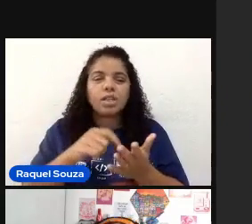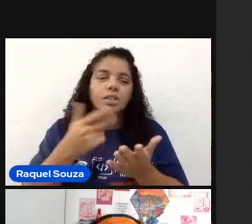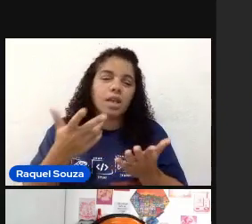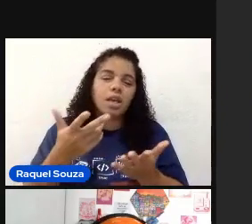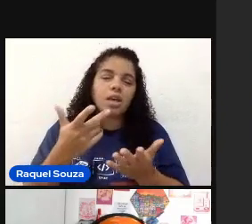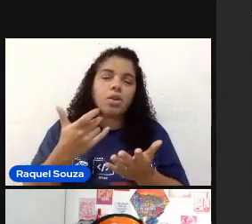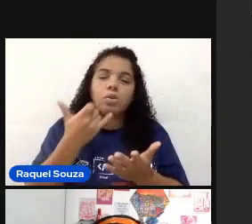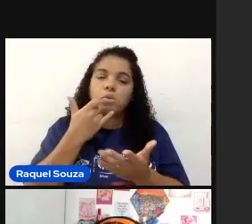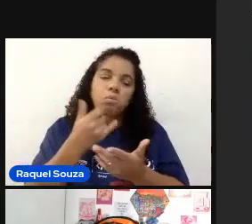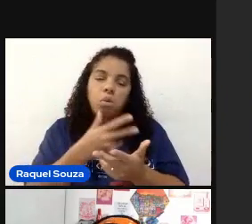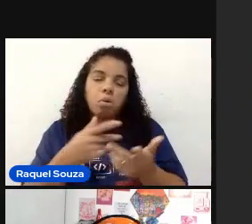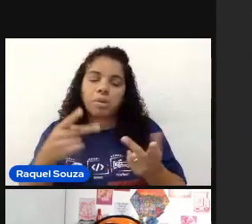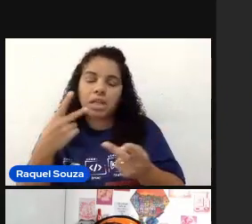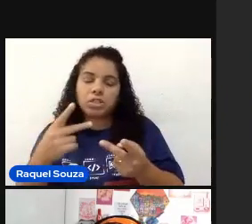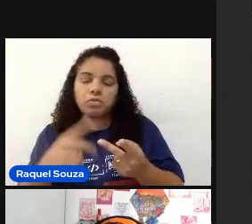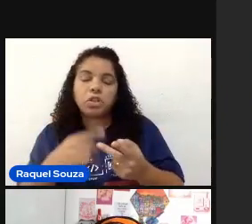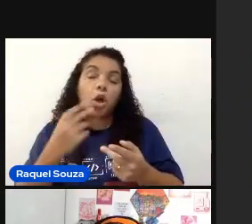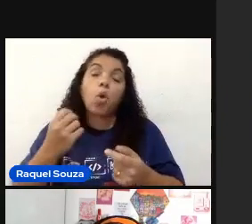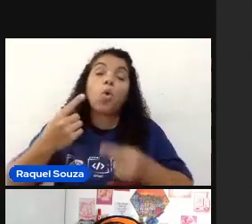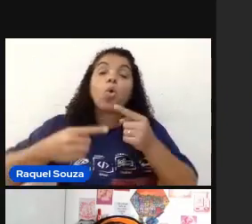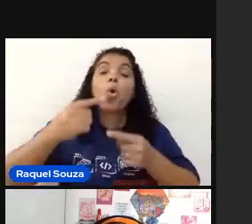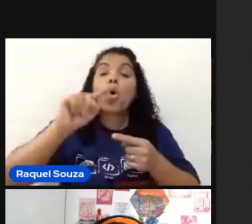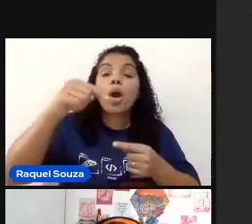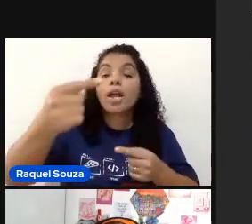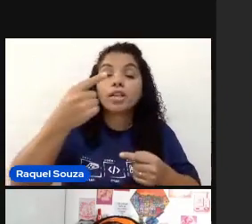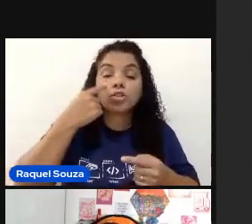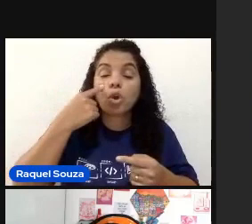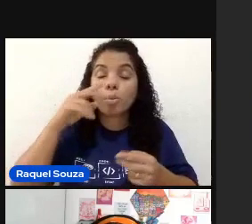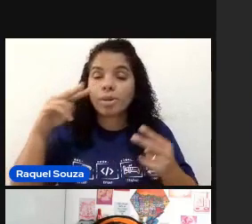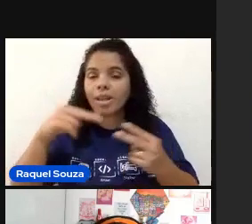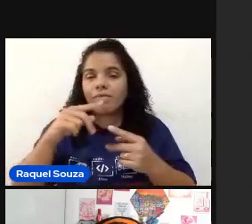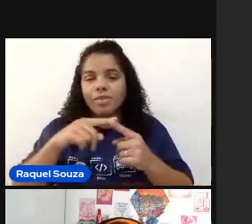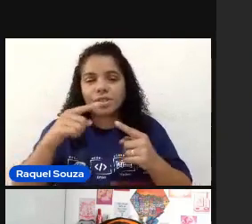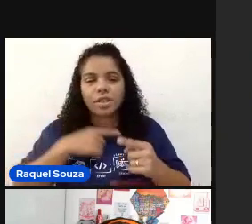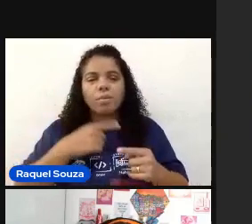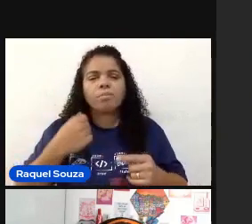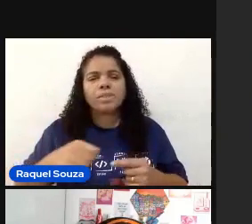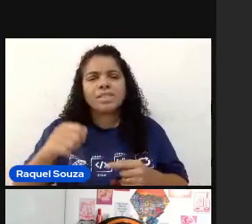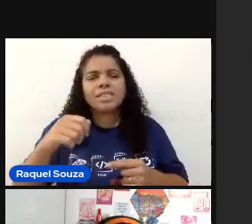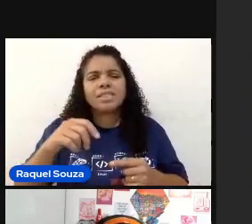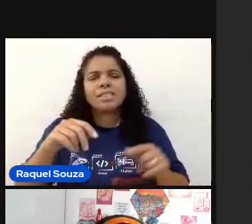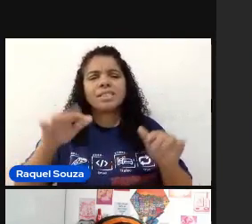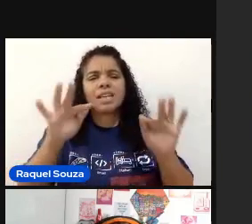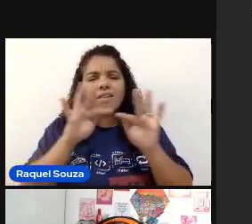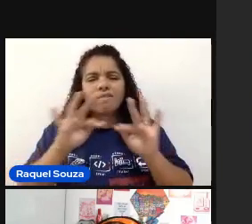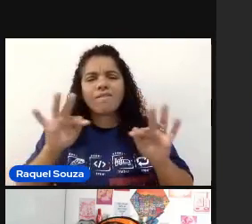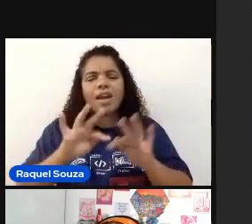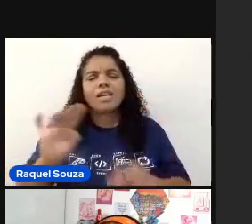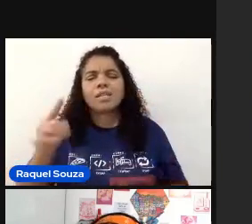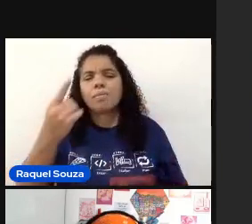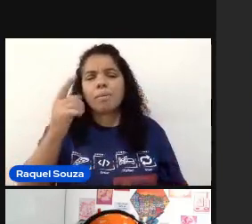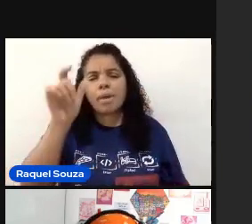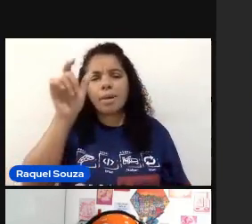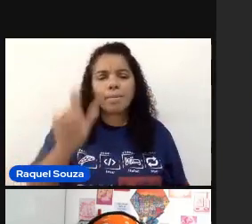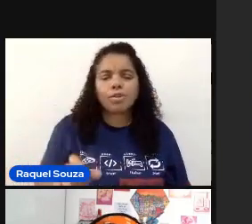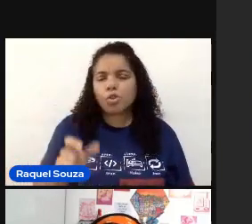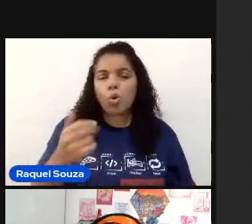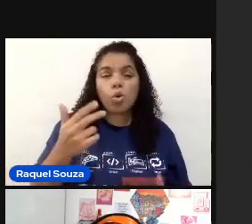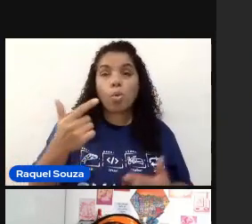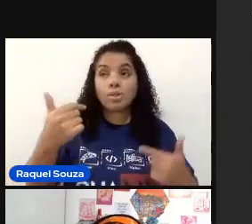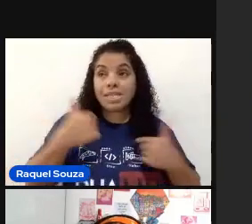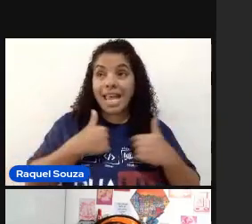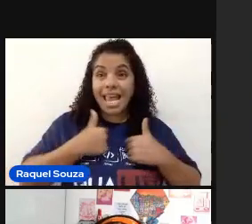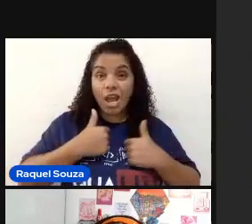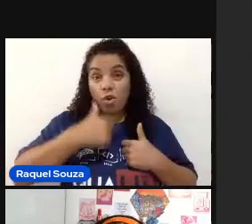o concorrente, como é que ele é visto. Então, assim, é importante a gente colocar sempre aqui as frases em primeira pessoa, como se eu estivesse encarnando